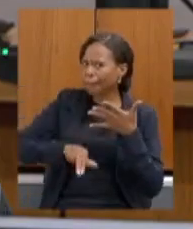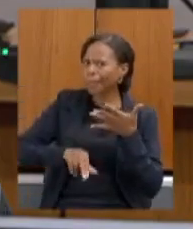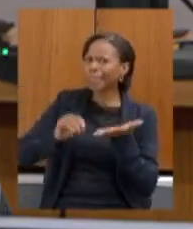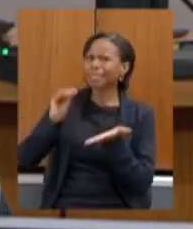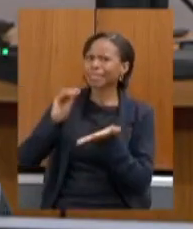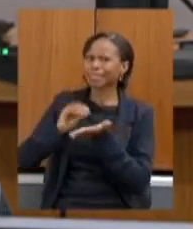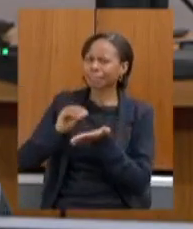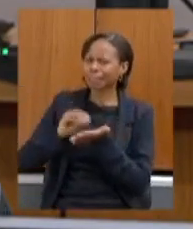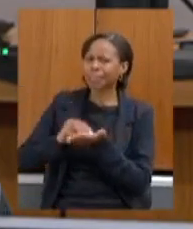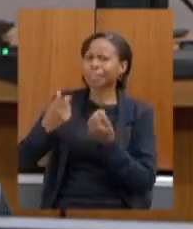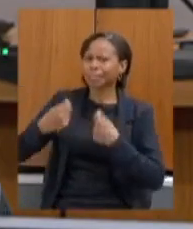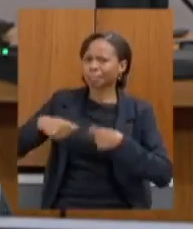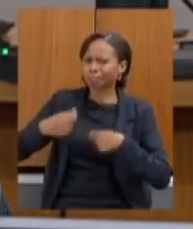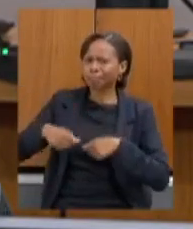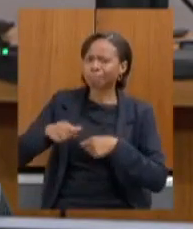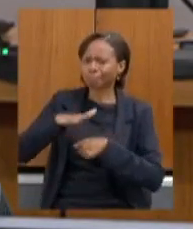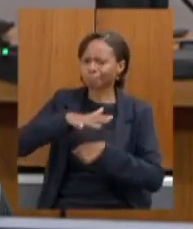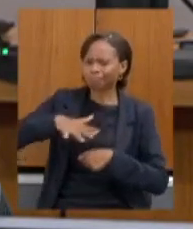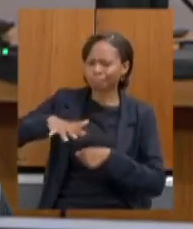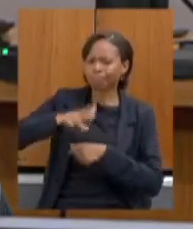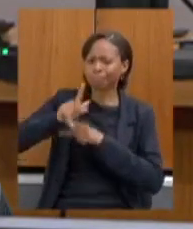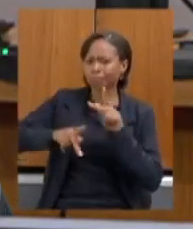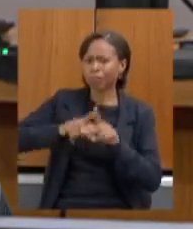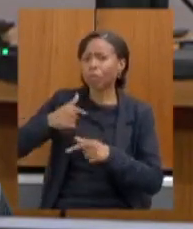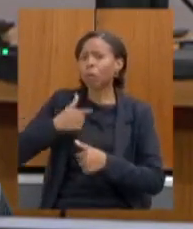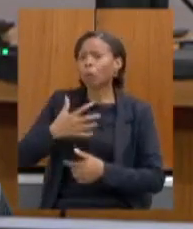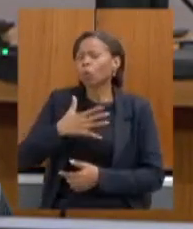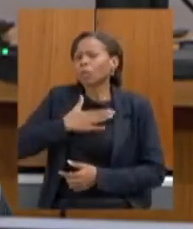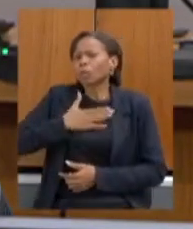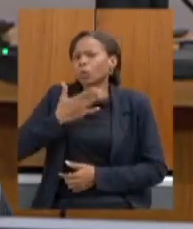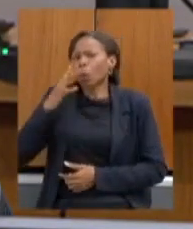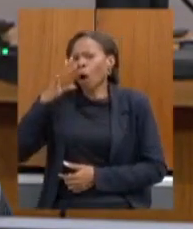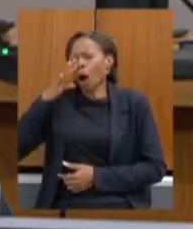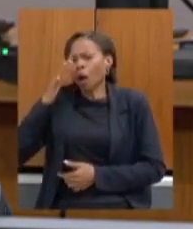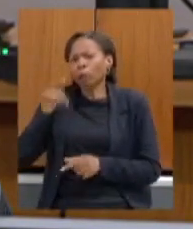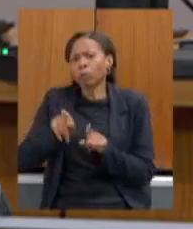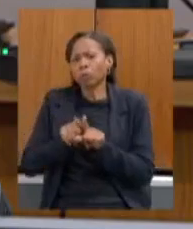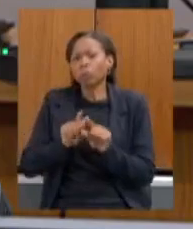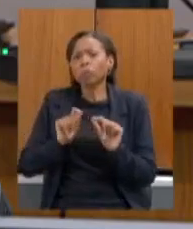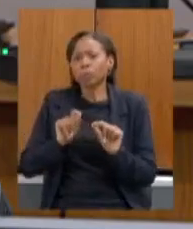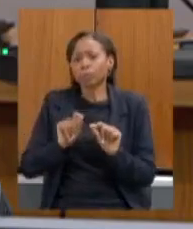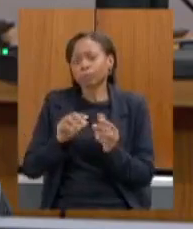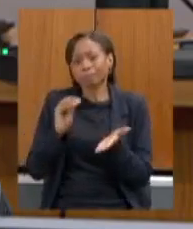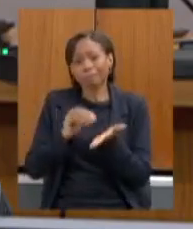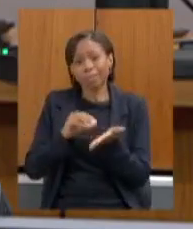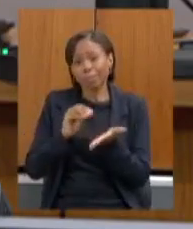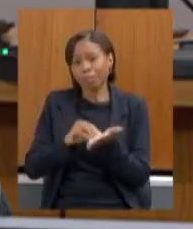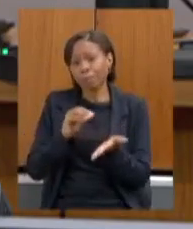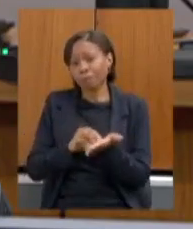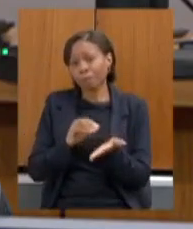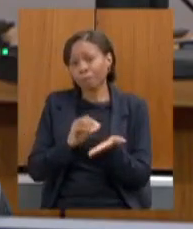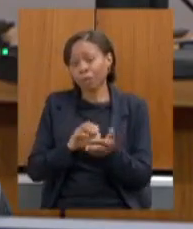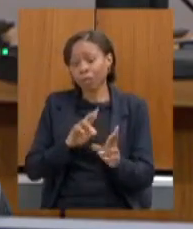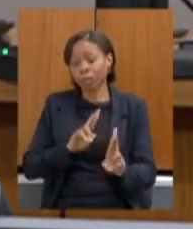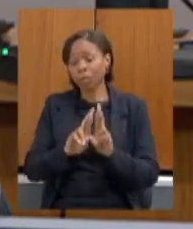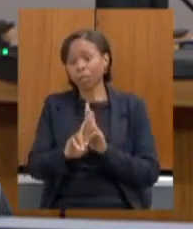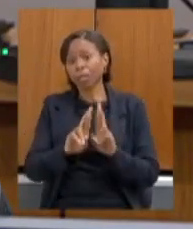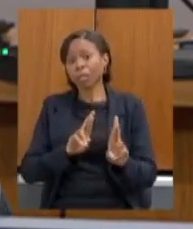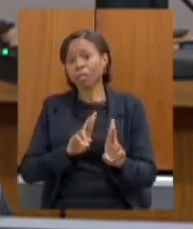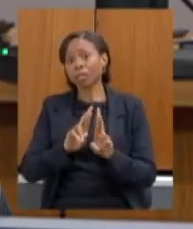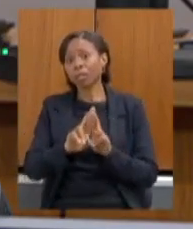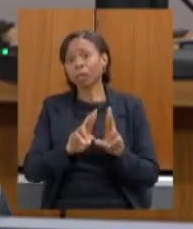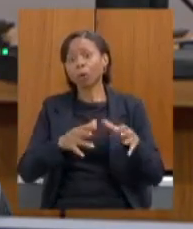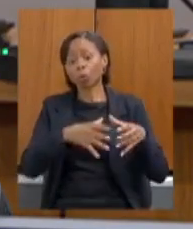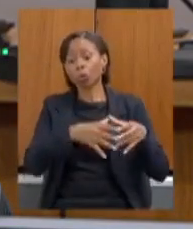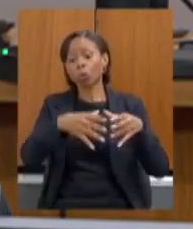e uma questão que me assusta também é a ausência de relações democráticas com as comunidades.